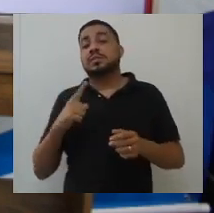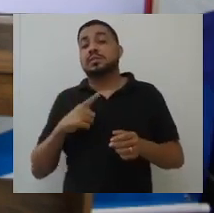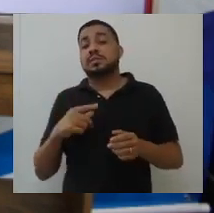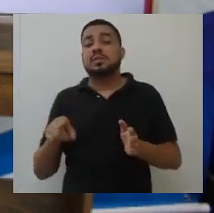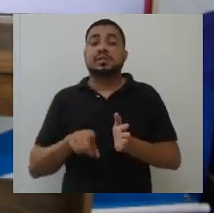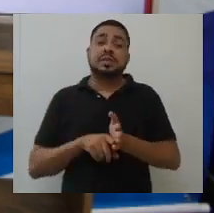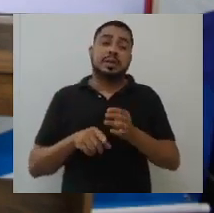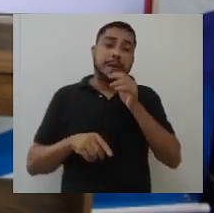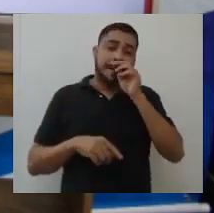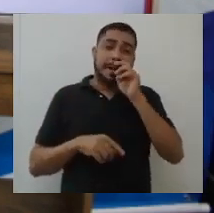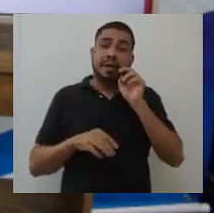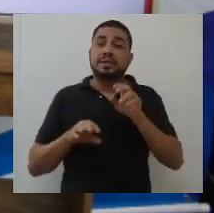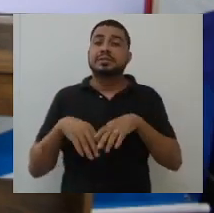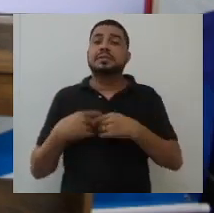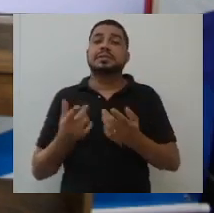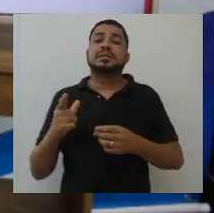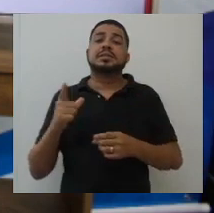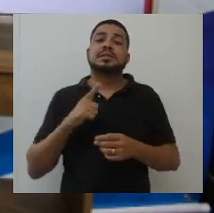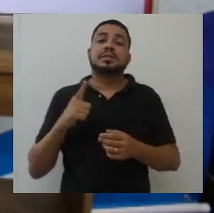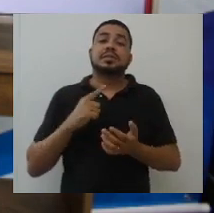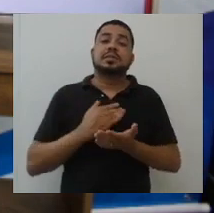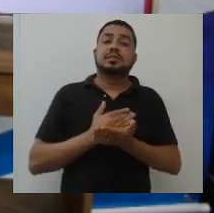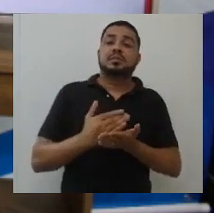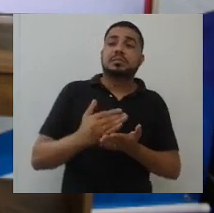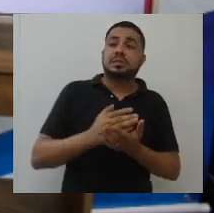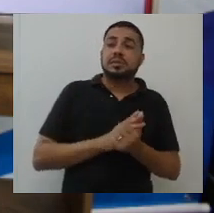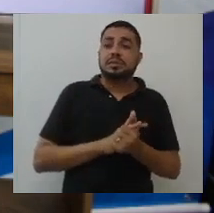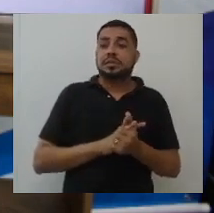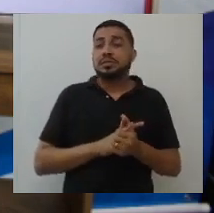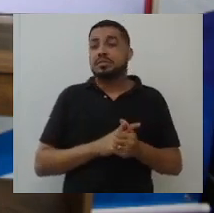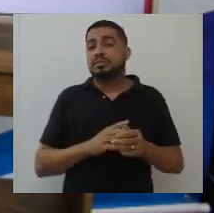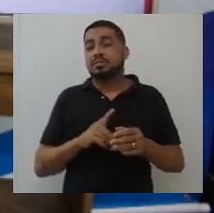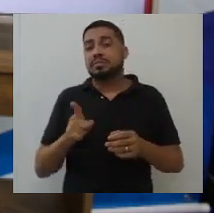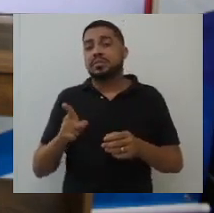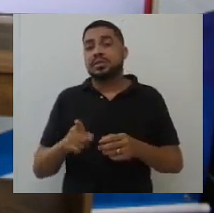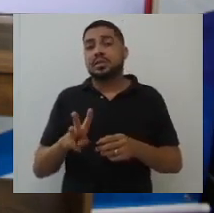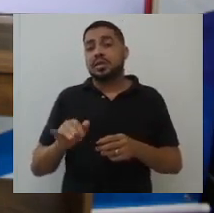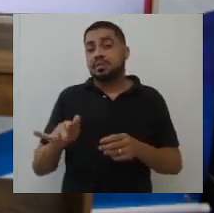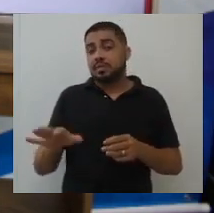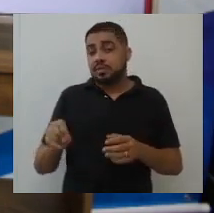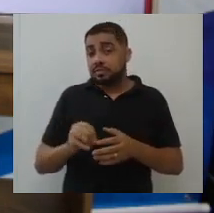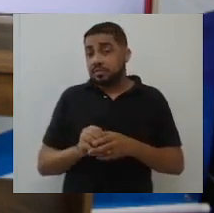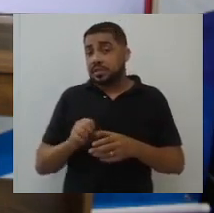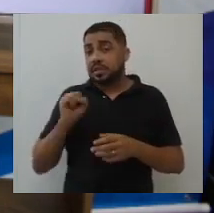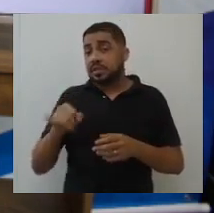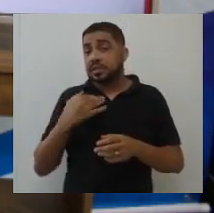no, I don't. Mas e se minha pergunta começa com essas bonitinhas aqui, essas W8 questions? Se a minha